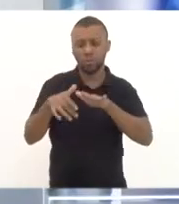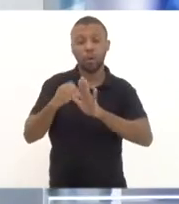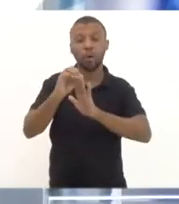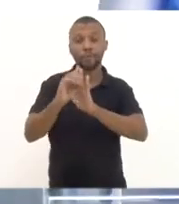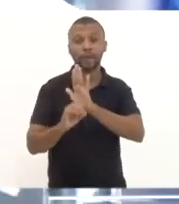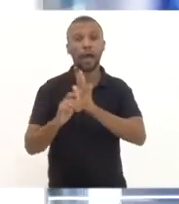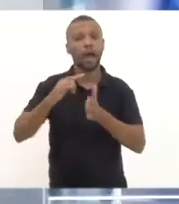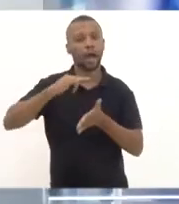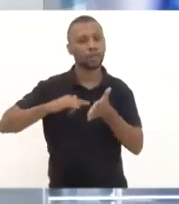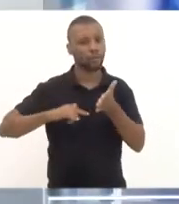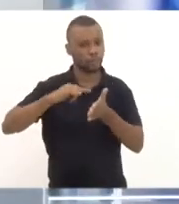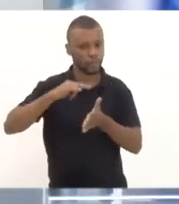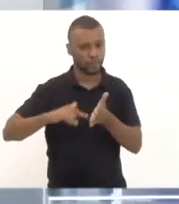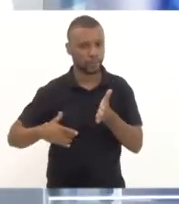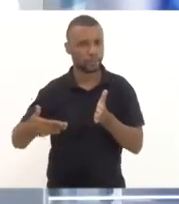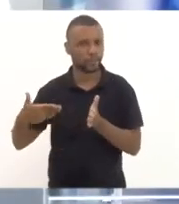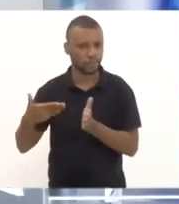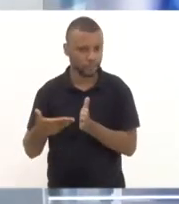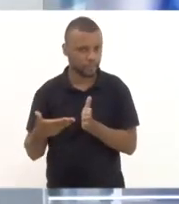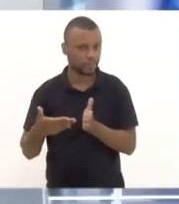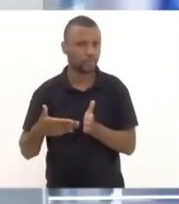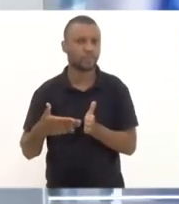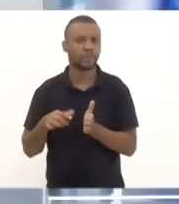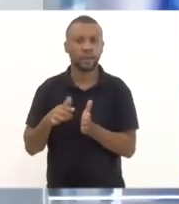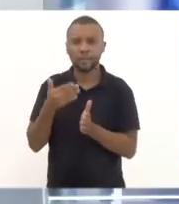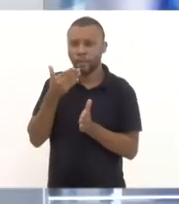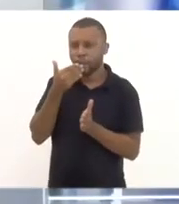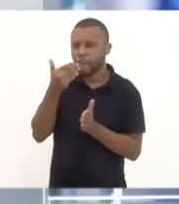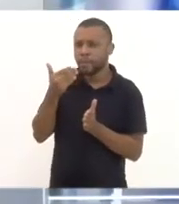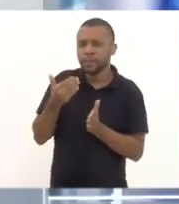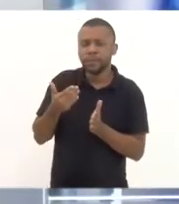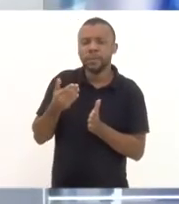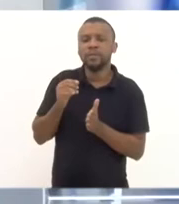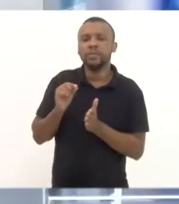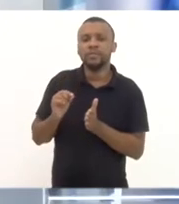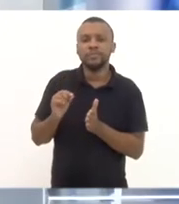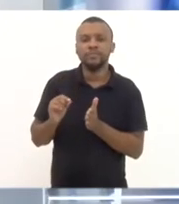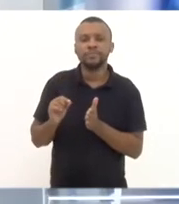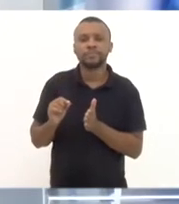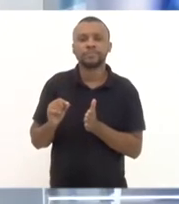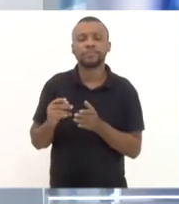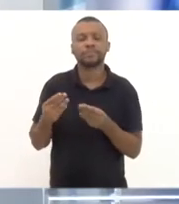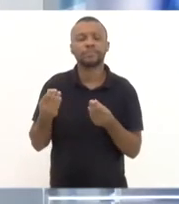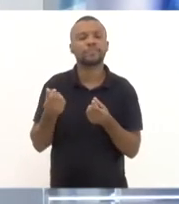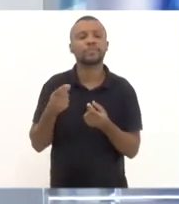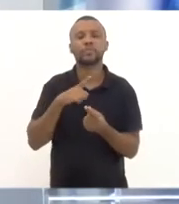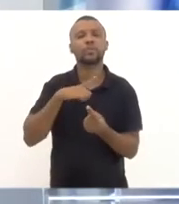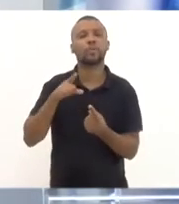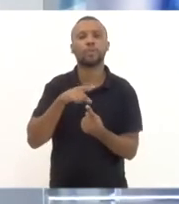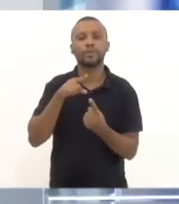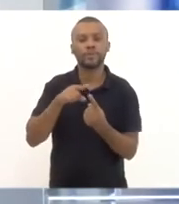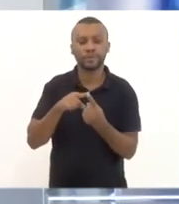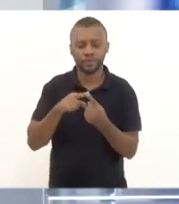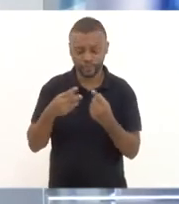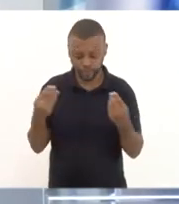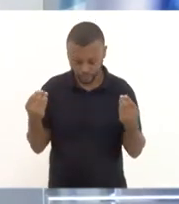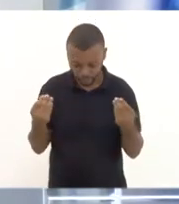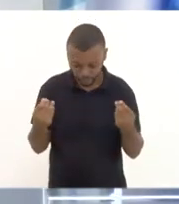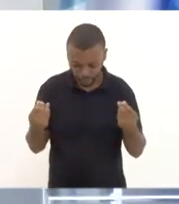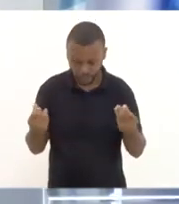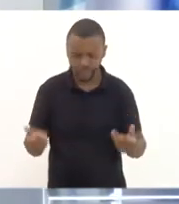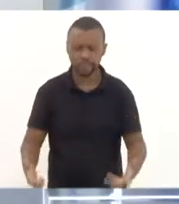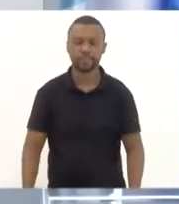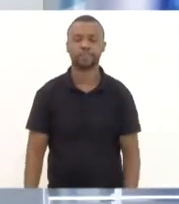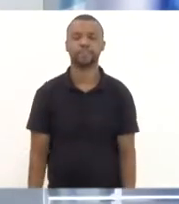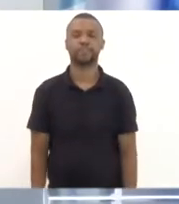documentação a que foi solicitada e parar no fazer